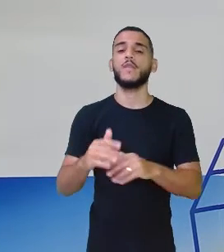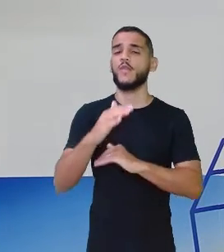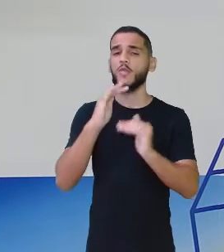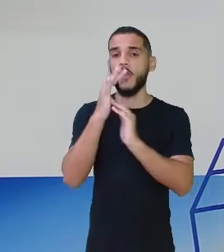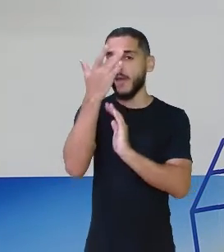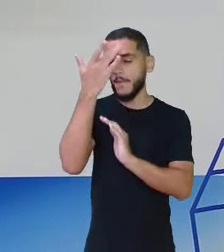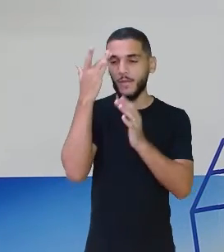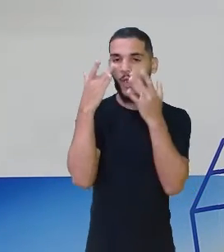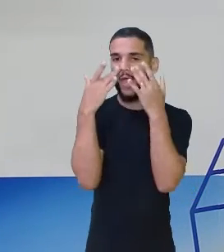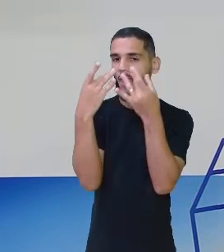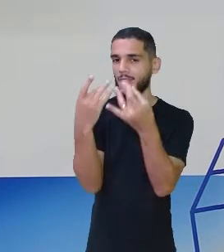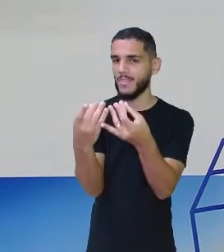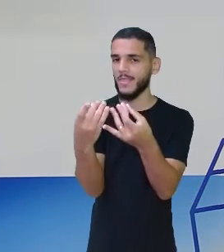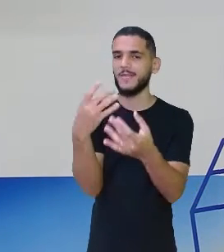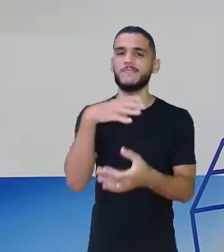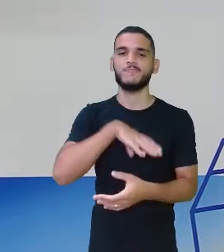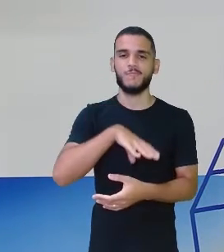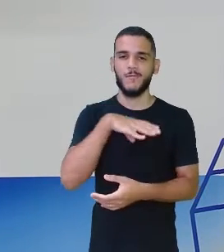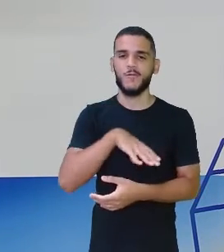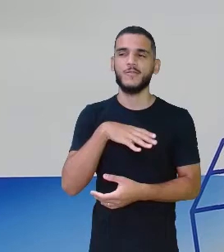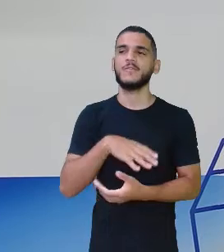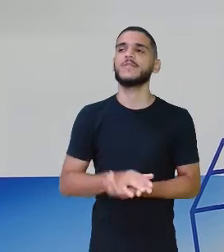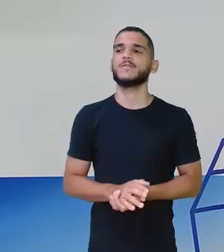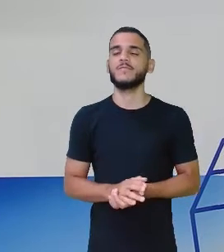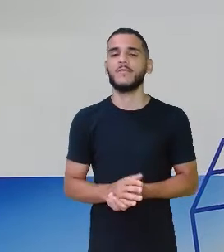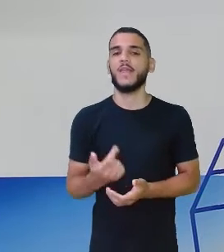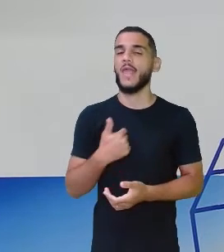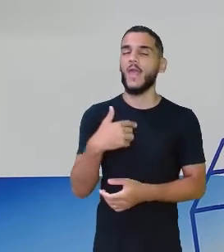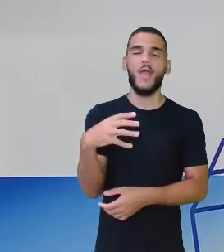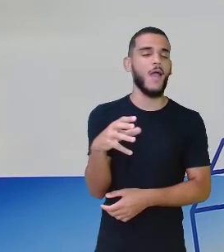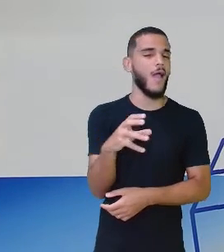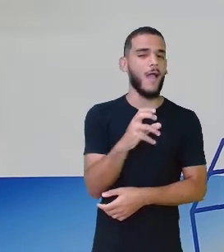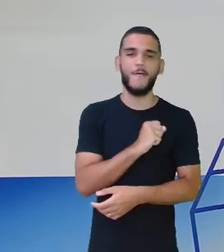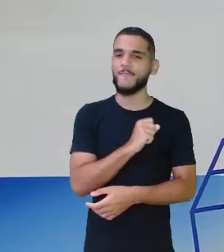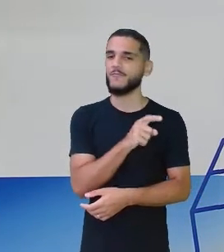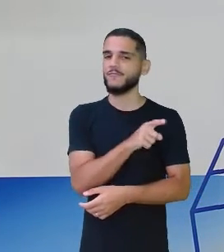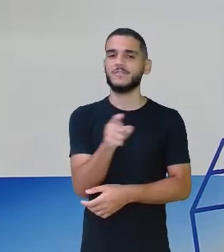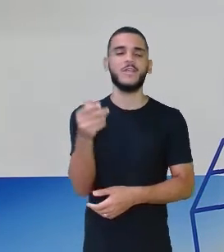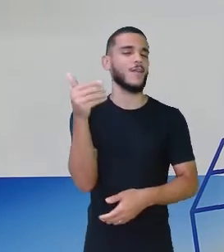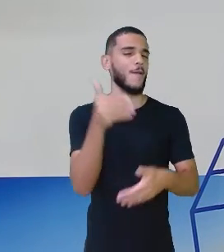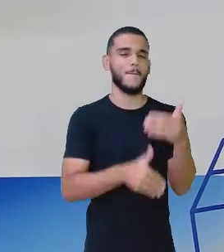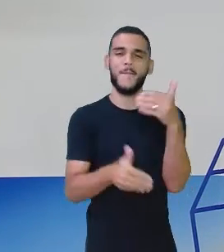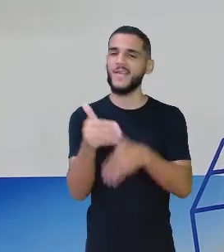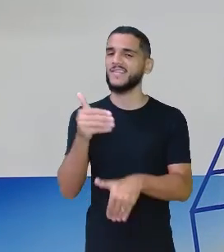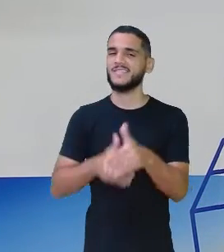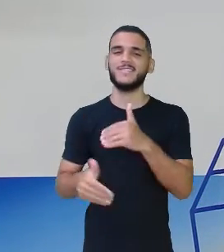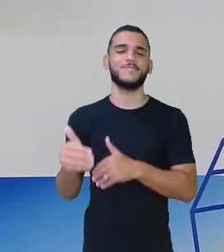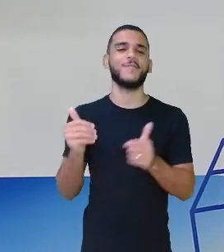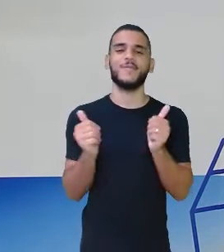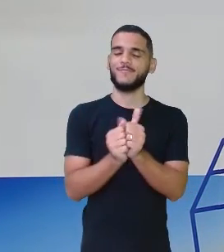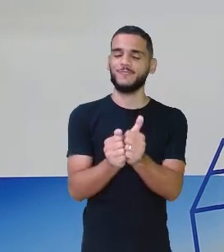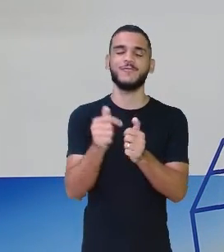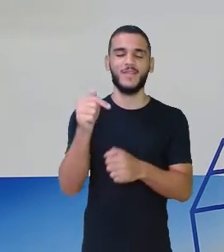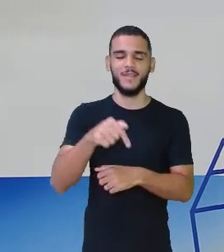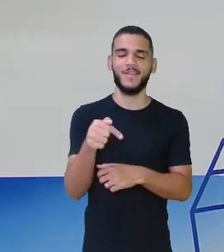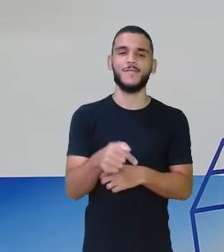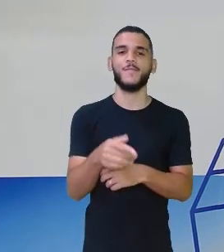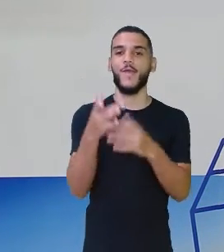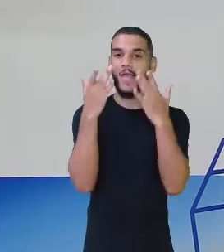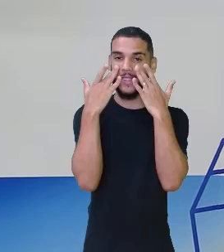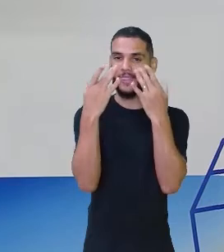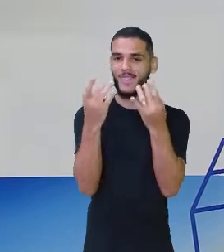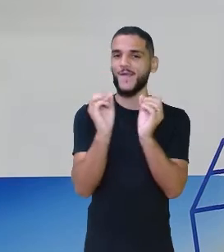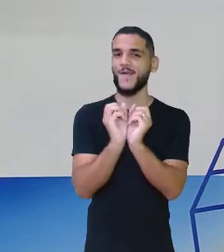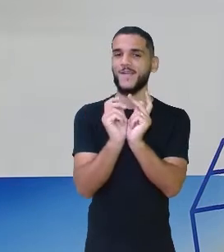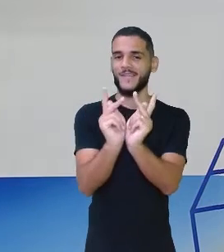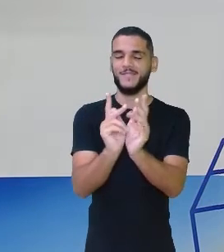língua portuguesa, né? É isso mesmo, eu amo quando vocês estão participando junto comigo. Fica ligado. E eu